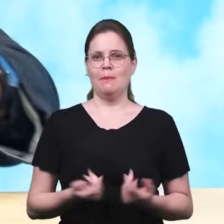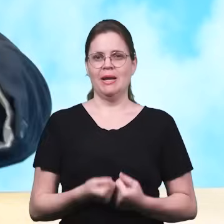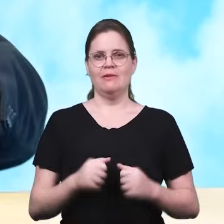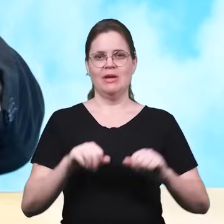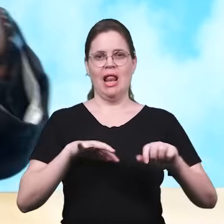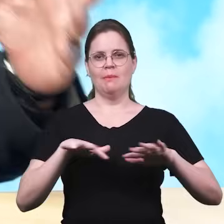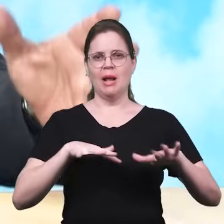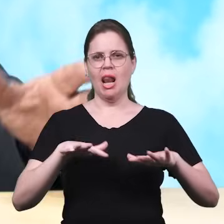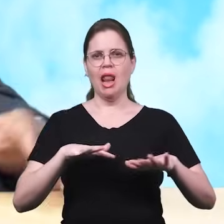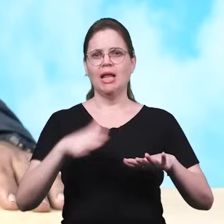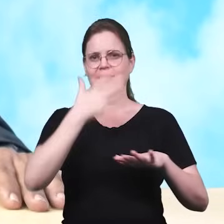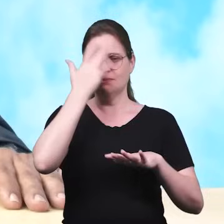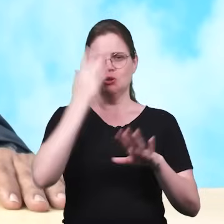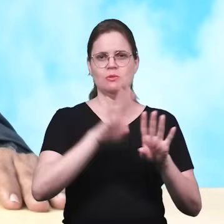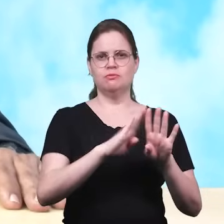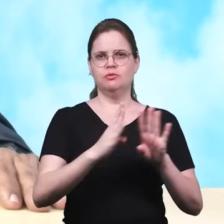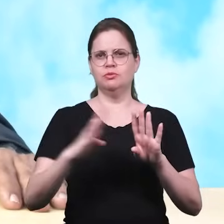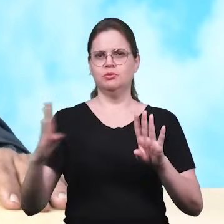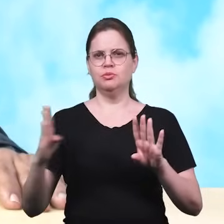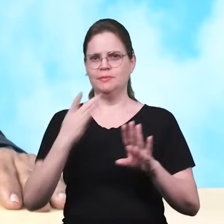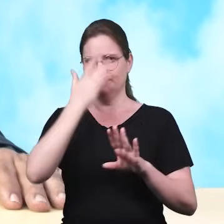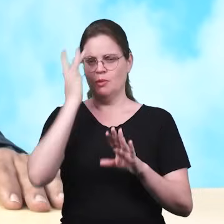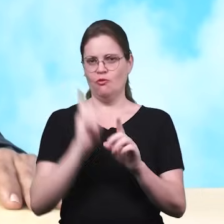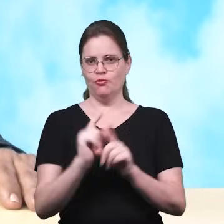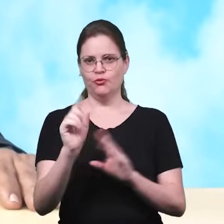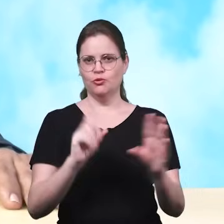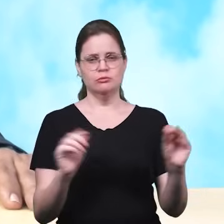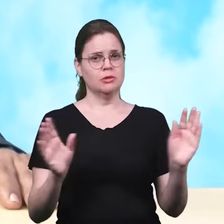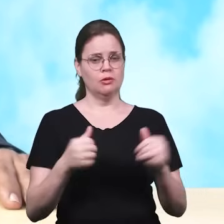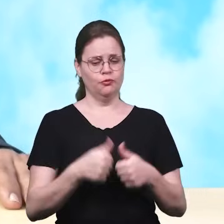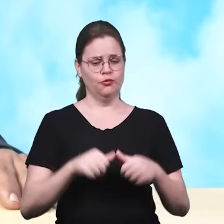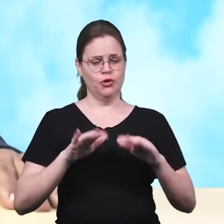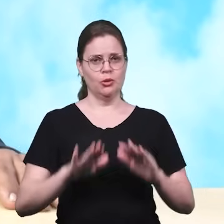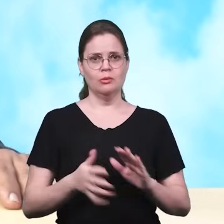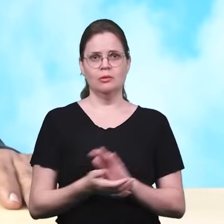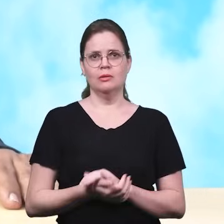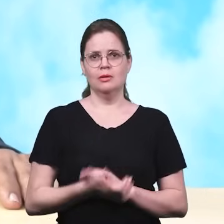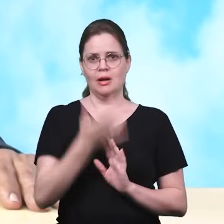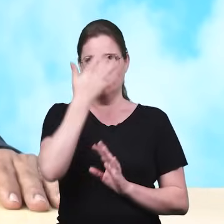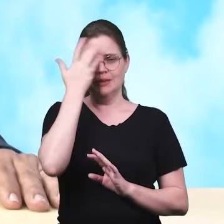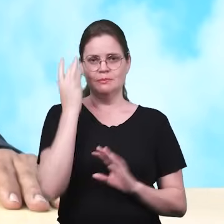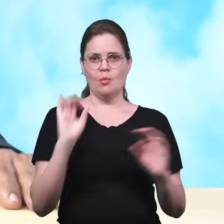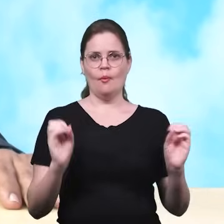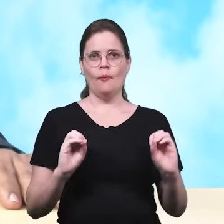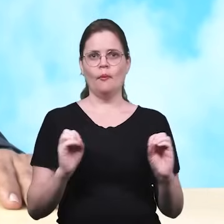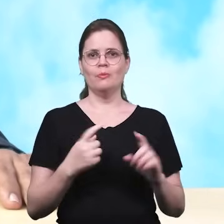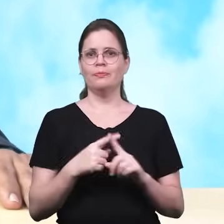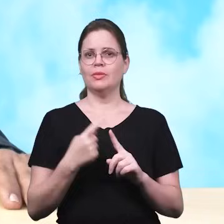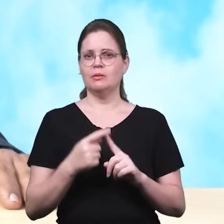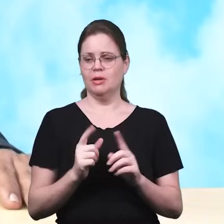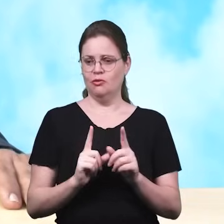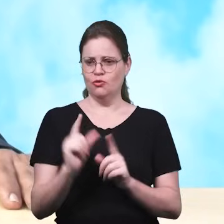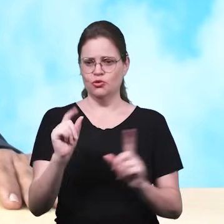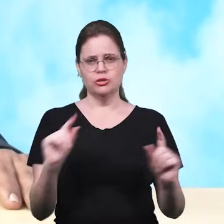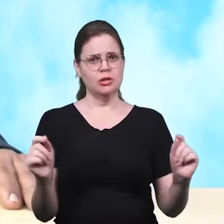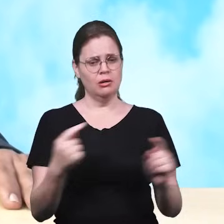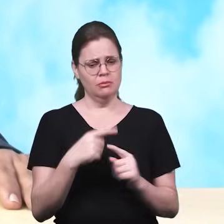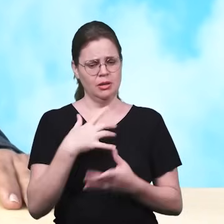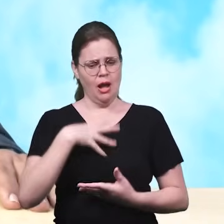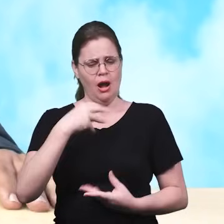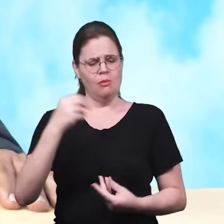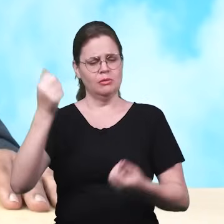que todo mundo foi liberto. Ninguém queria fugir. Não, quem vai fugir? Estou alimentado. A minha alma,